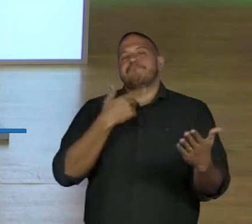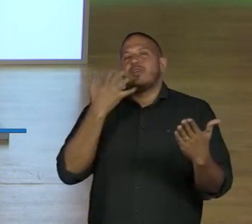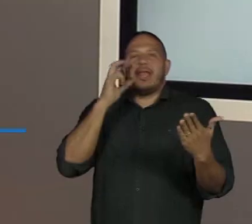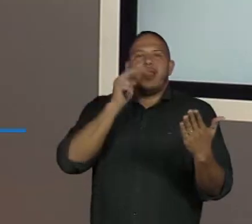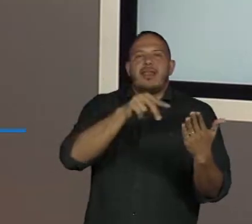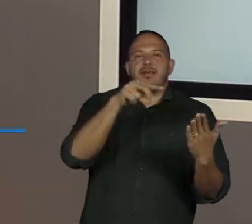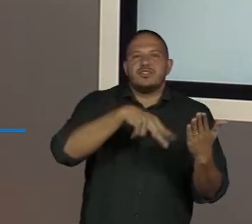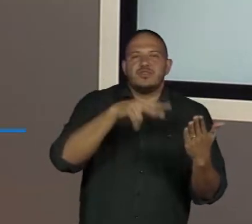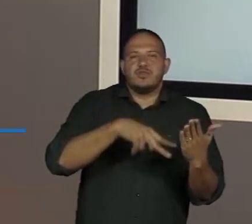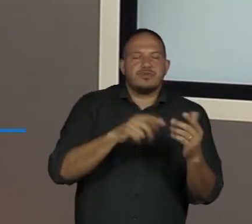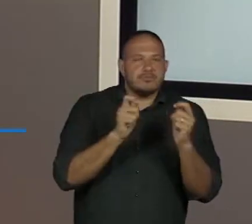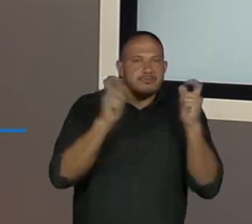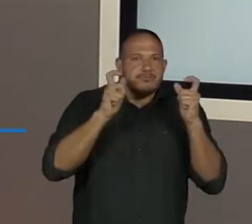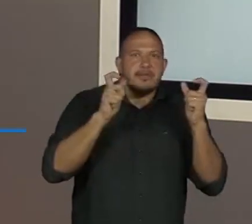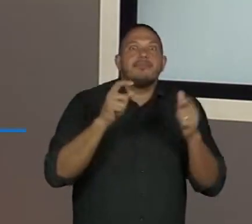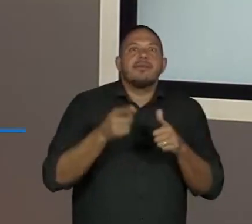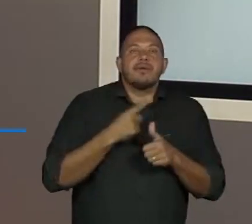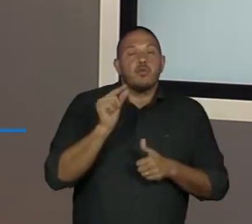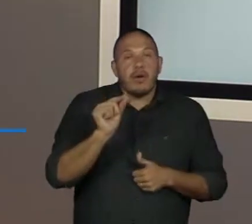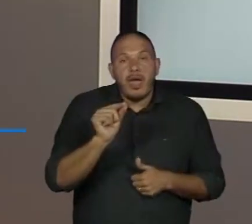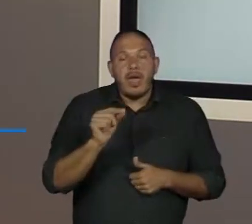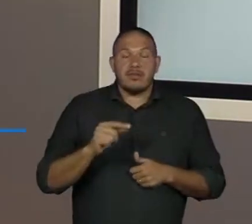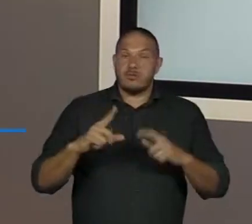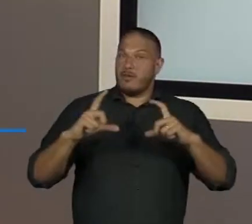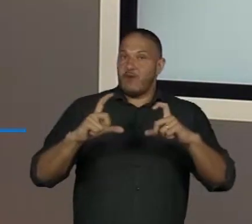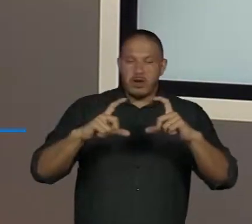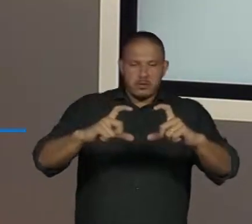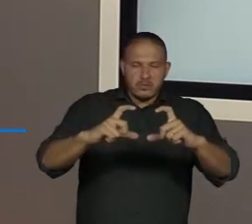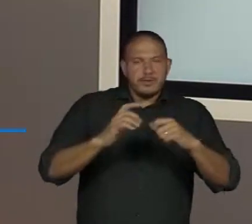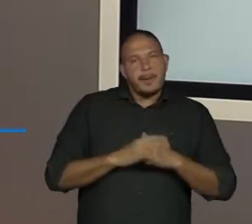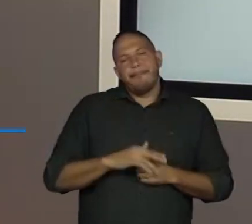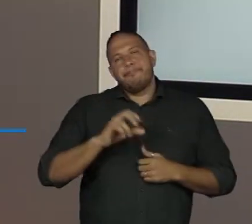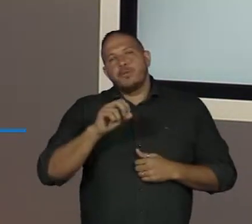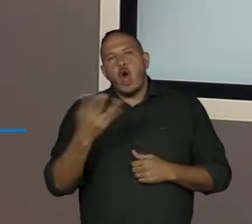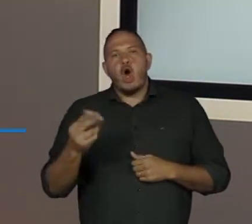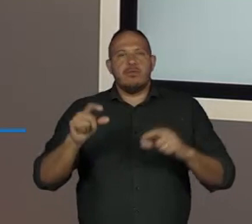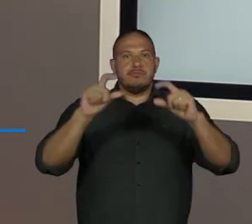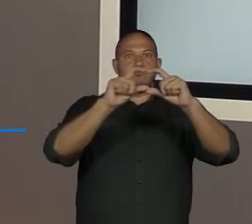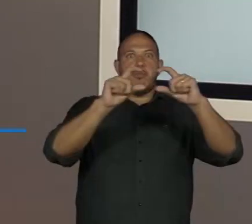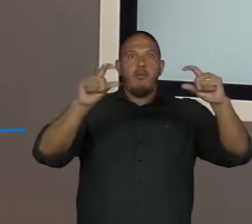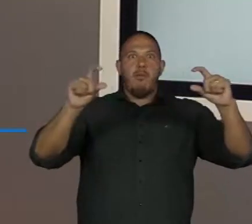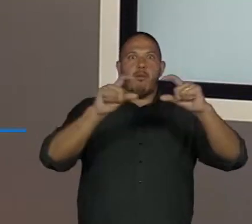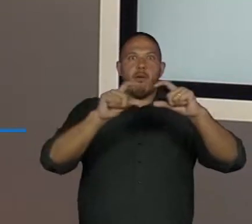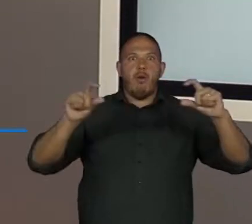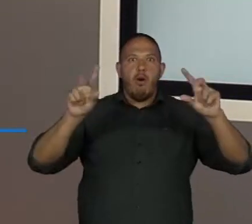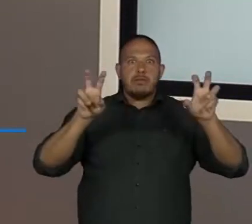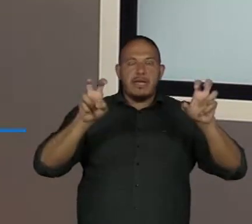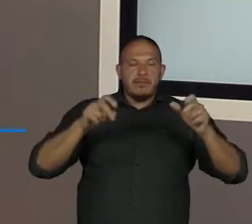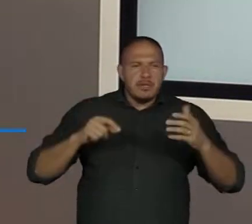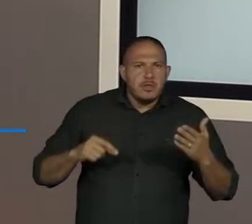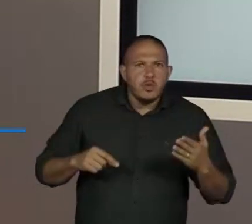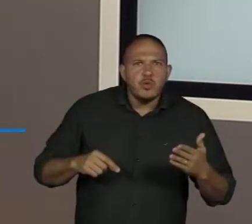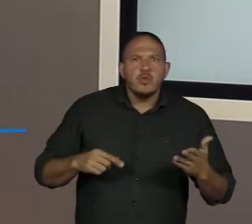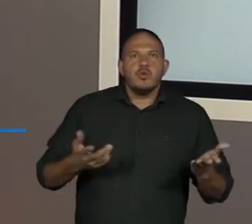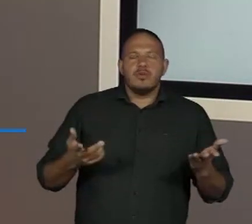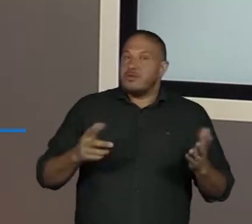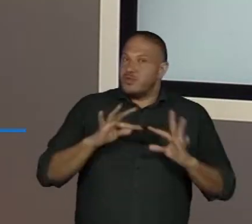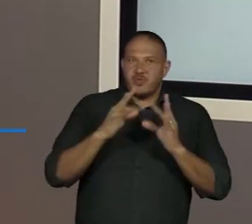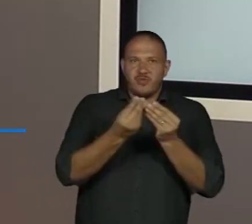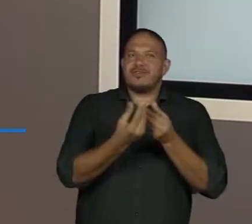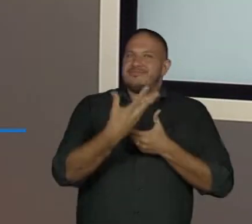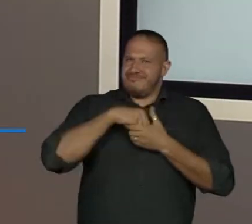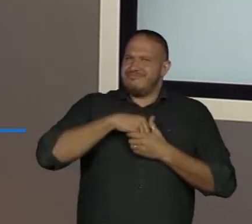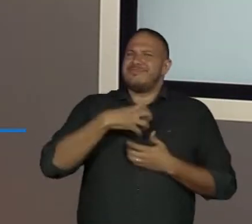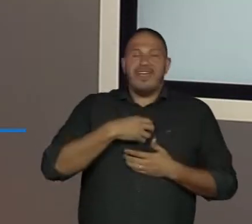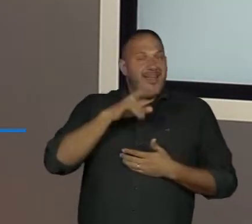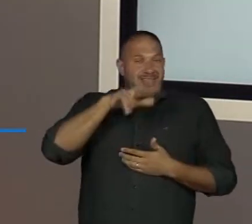o que te chamou a atenção primeiro? Pode ter sido uma imagem, pode ter sido a manchete. Então, tudo isso já é um procedimento de leitura,